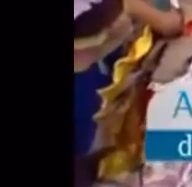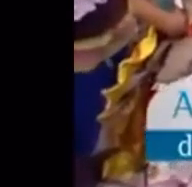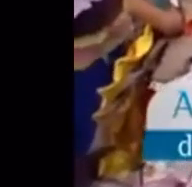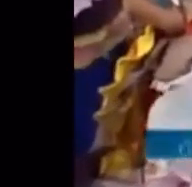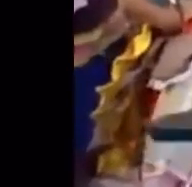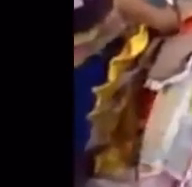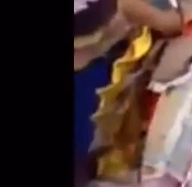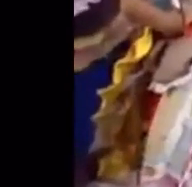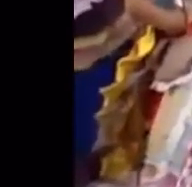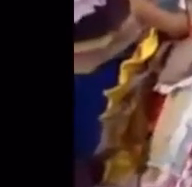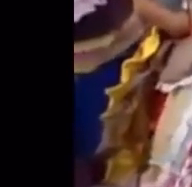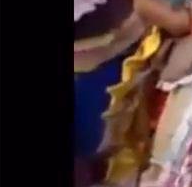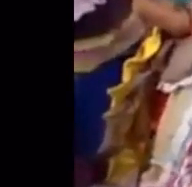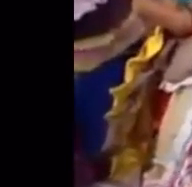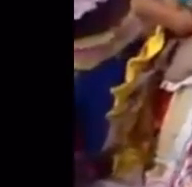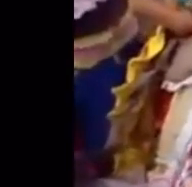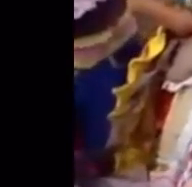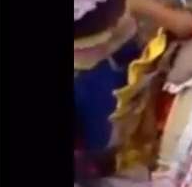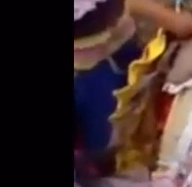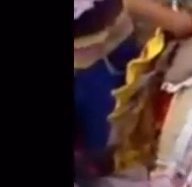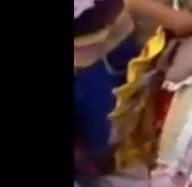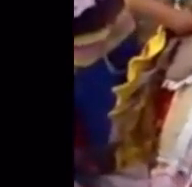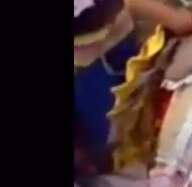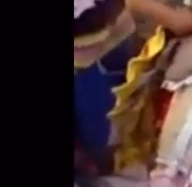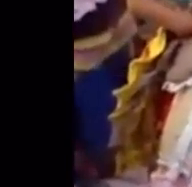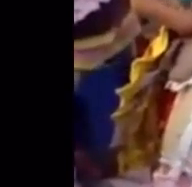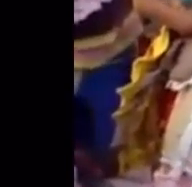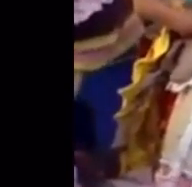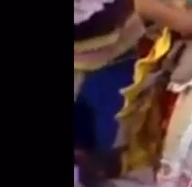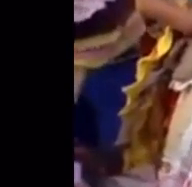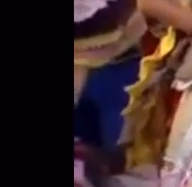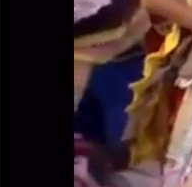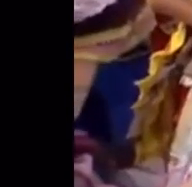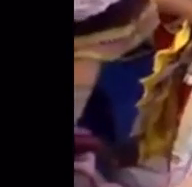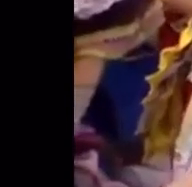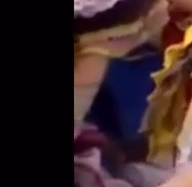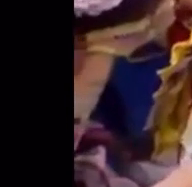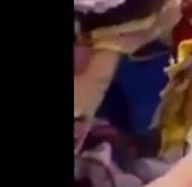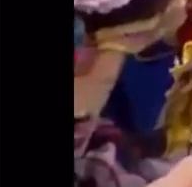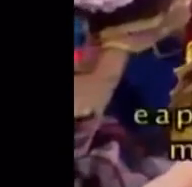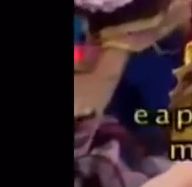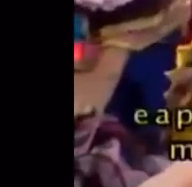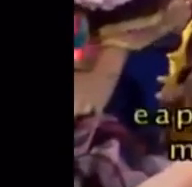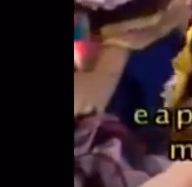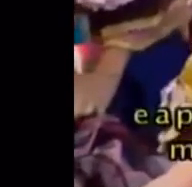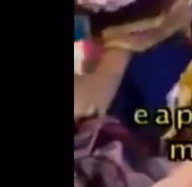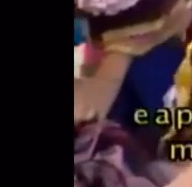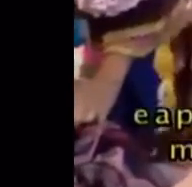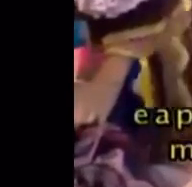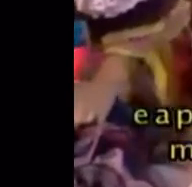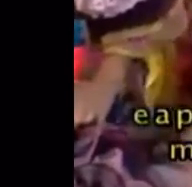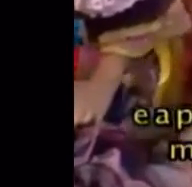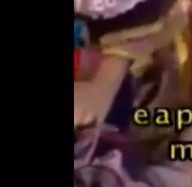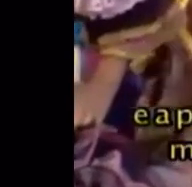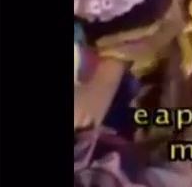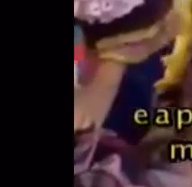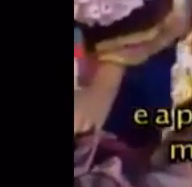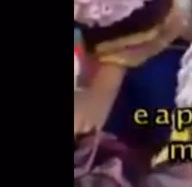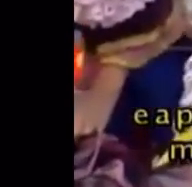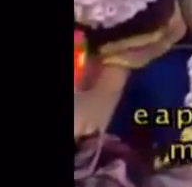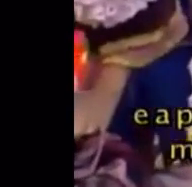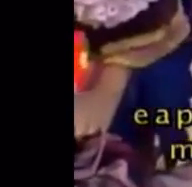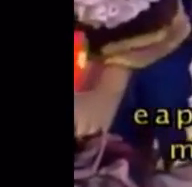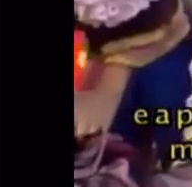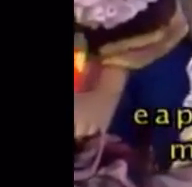e de nosso figurinista, ele pesquisa tudo com a coordenação. Escolhe um tema e a partir daí é que vai pesquisando